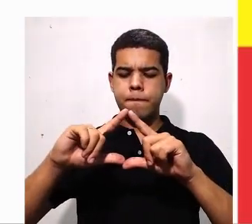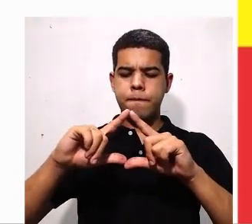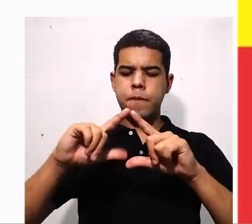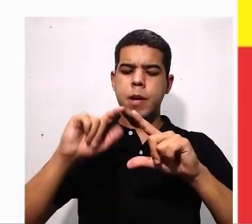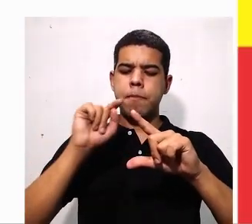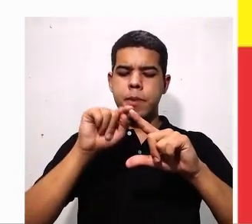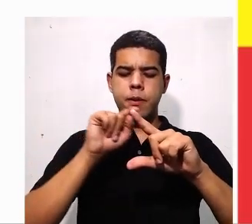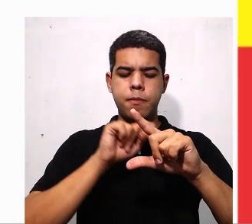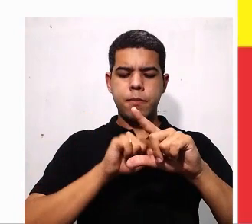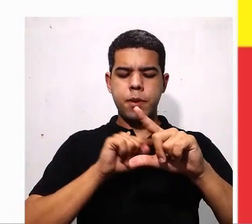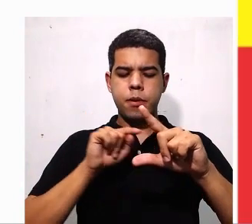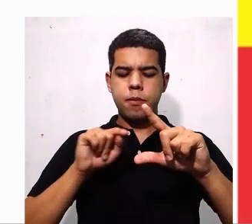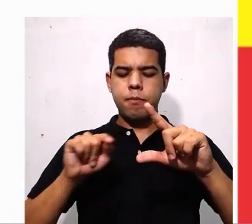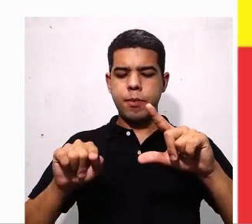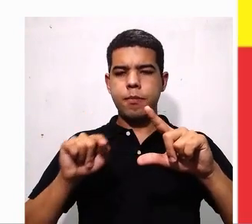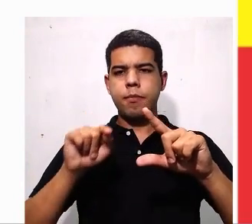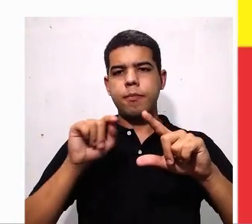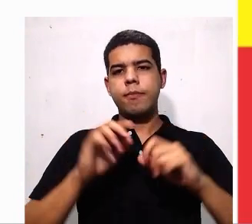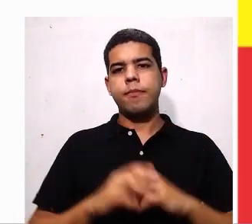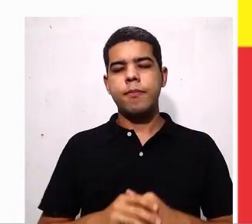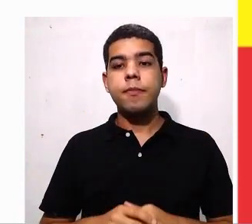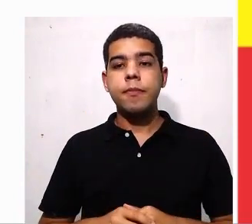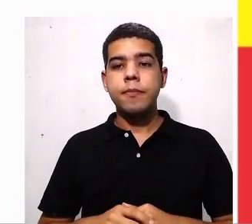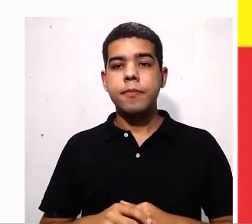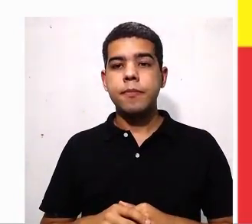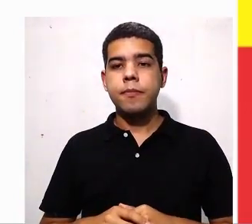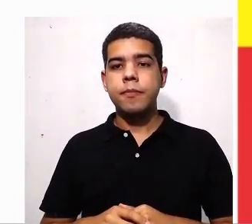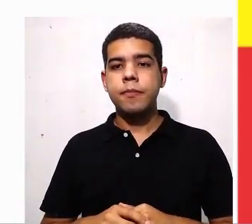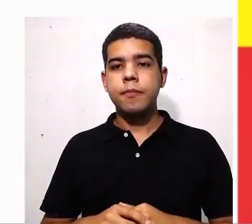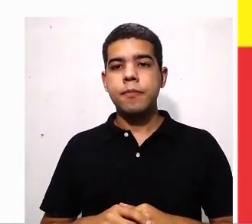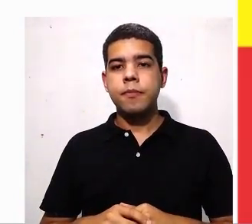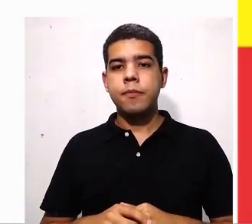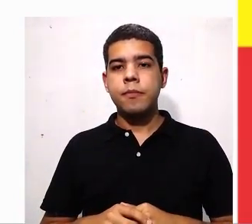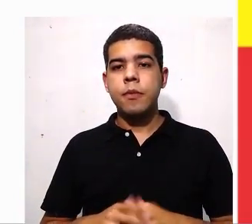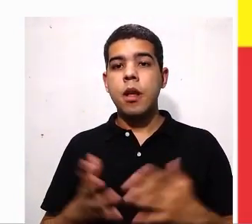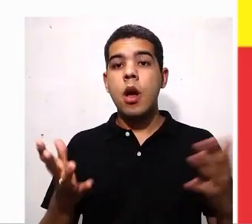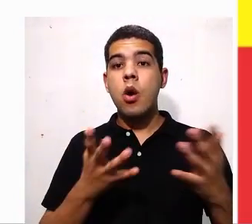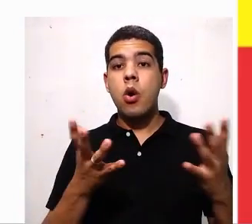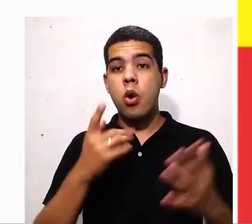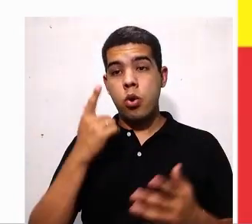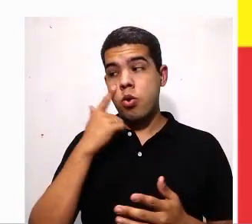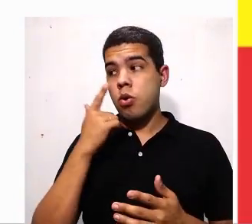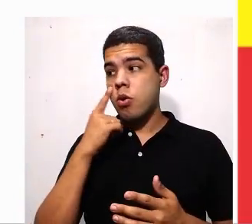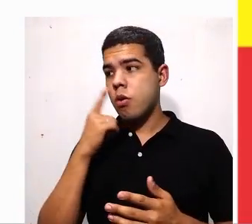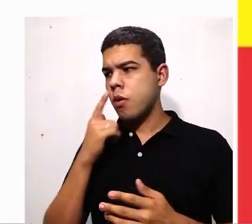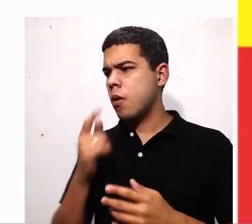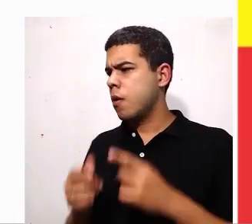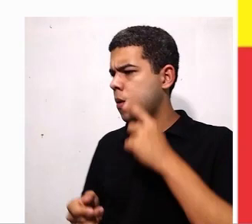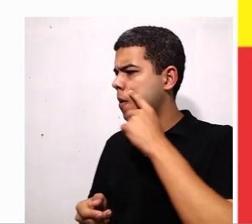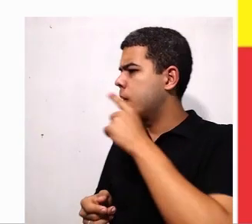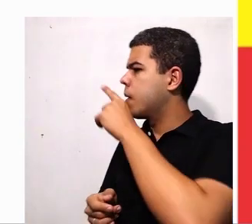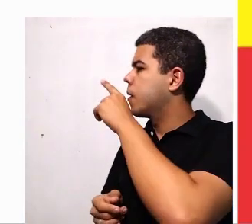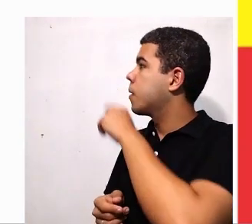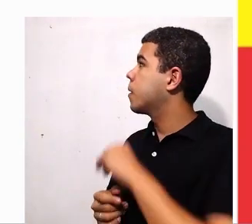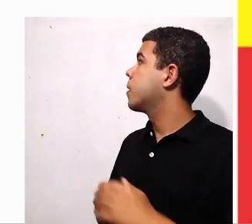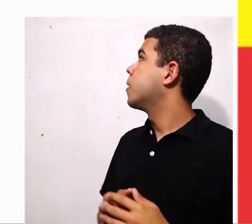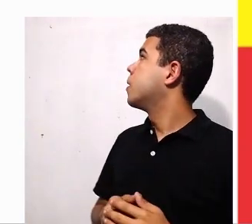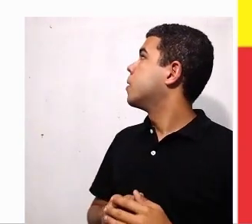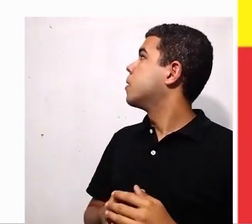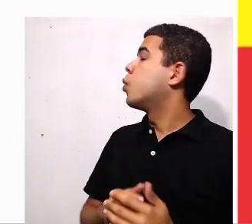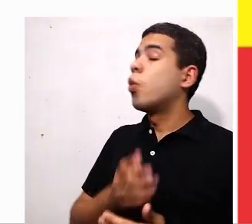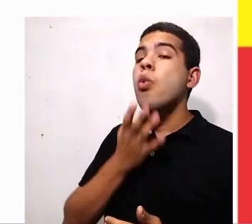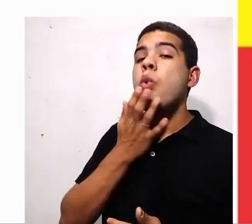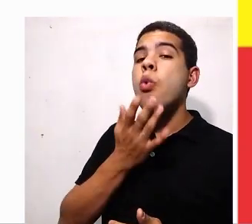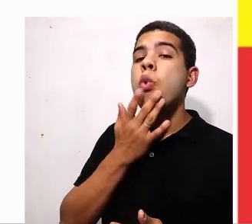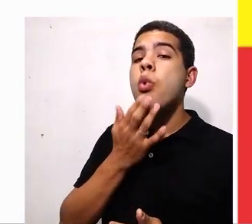o detalhe. Veja os ângulos aí nas cores, né? Vermelho, verde e azul. Iremos voltar, né?